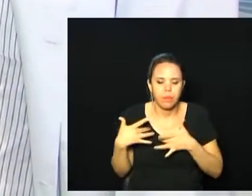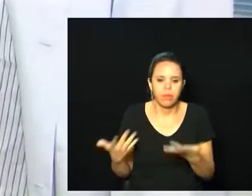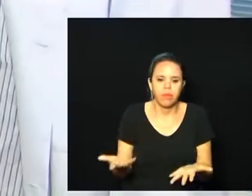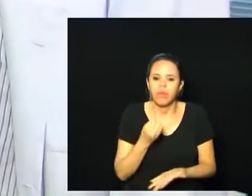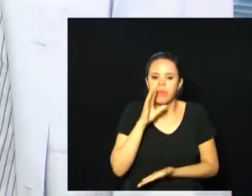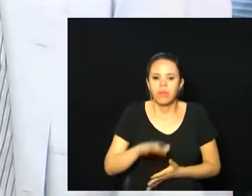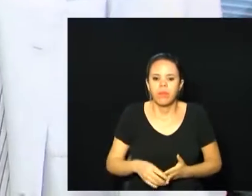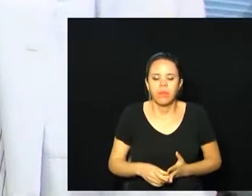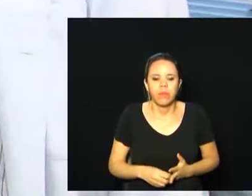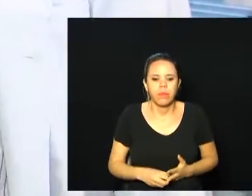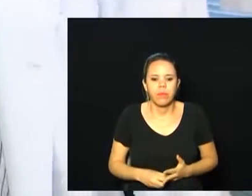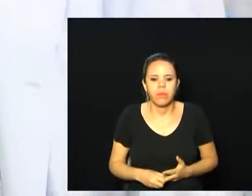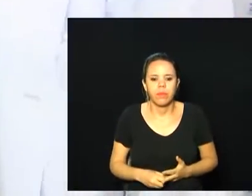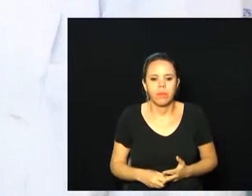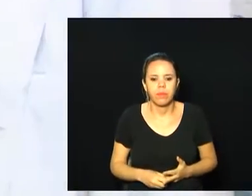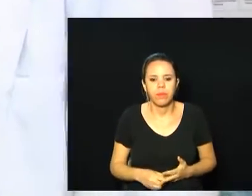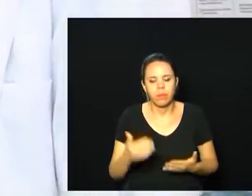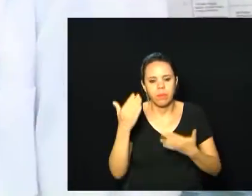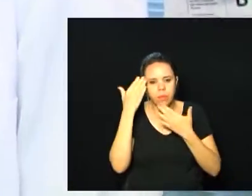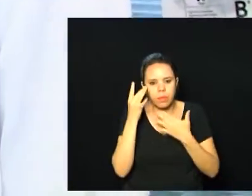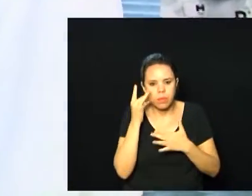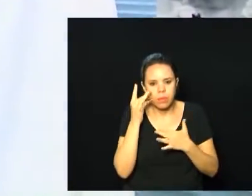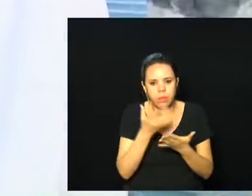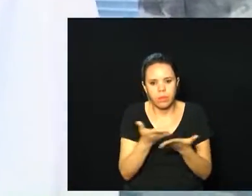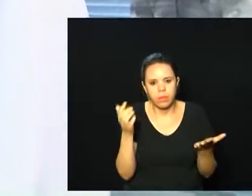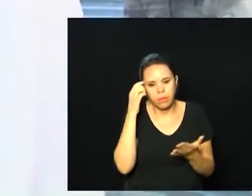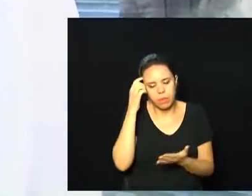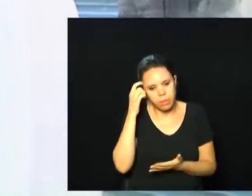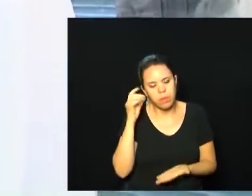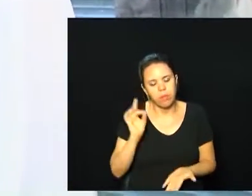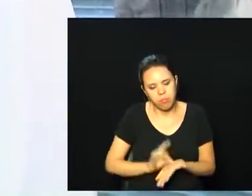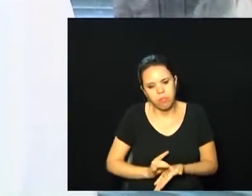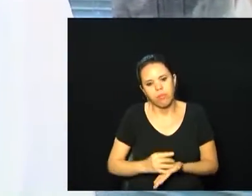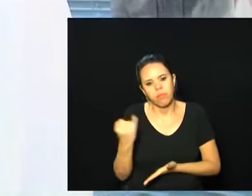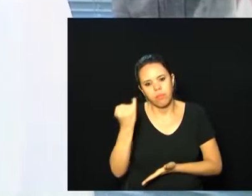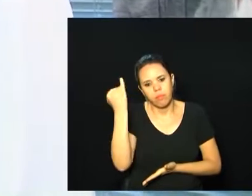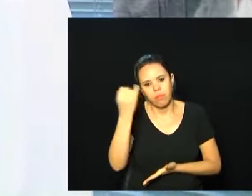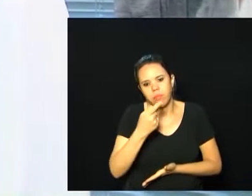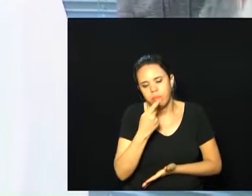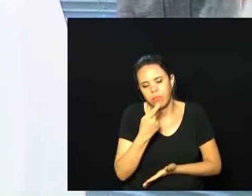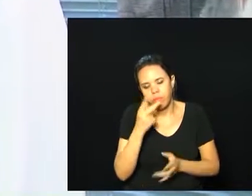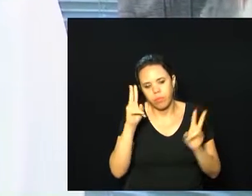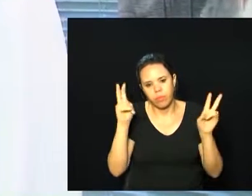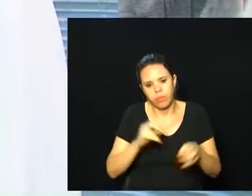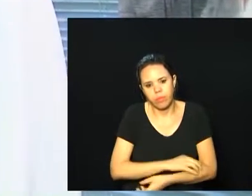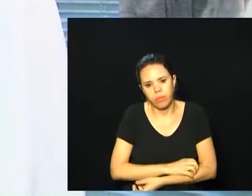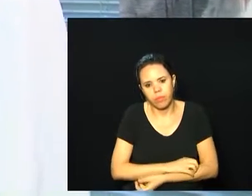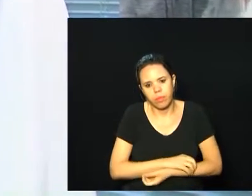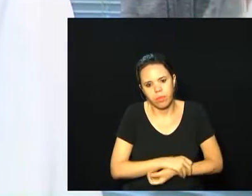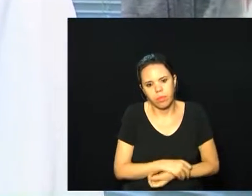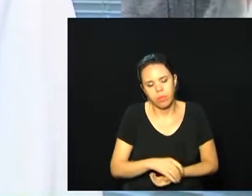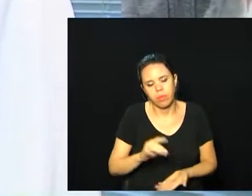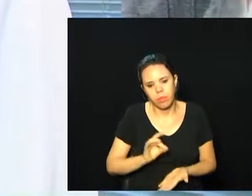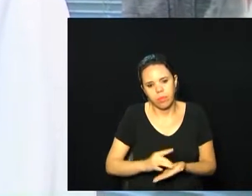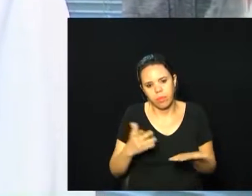Boa tarde. Boa tarde, André. Obrigado pela presença de vocês e, de fato, é importante a gente falar sobre isso porque a situação